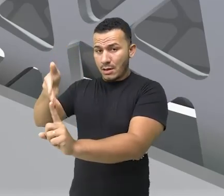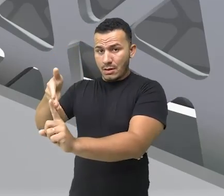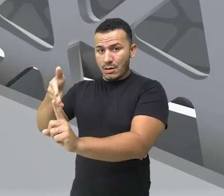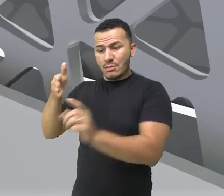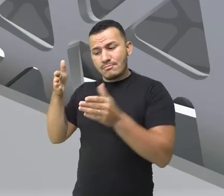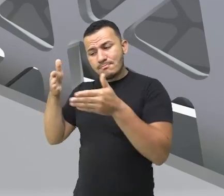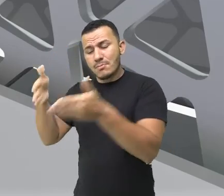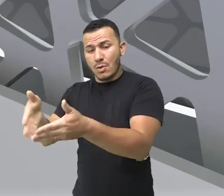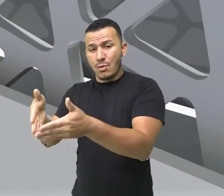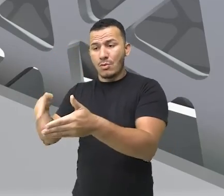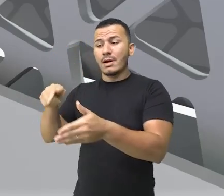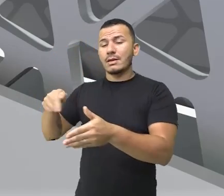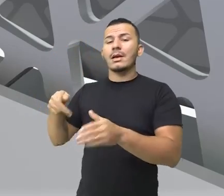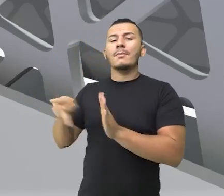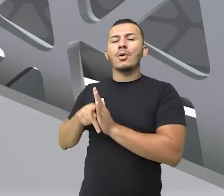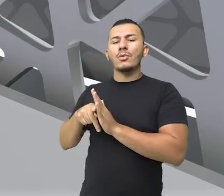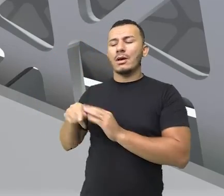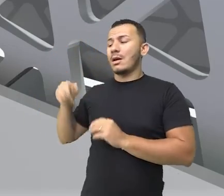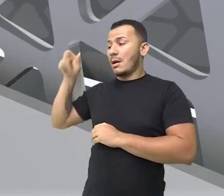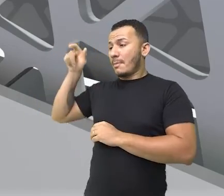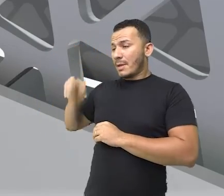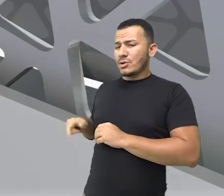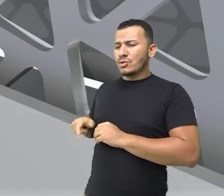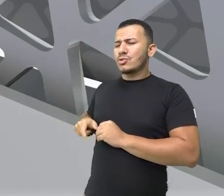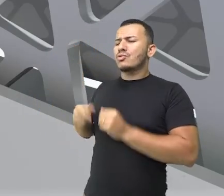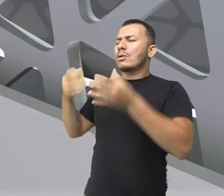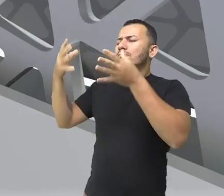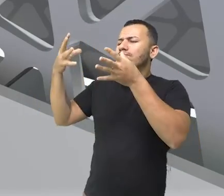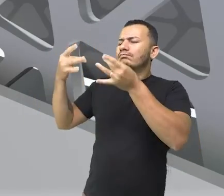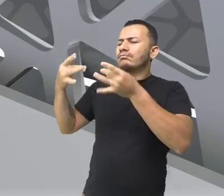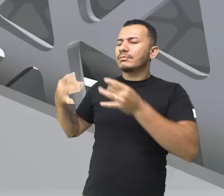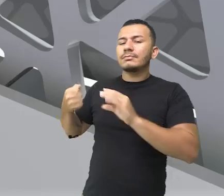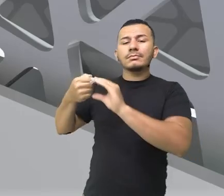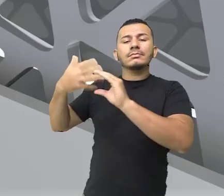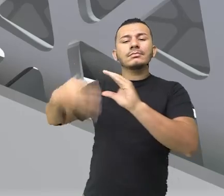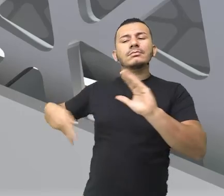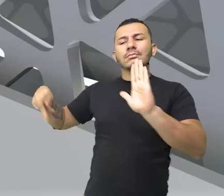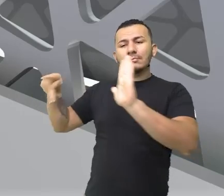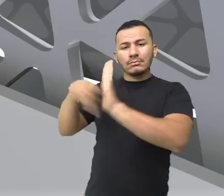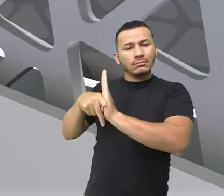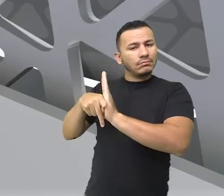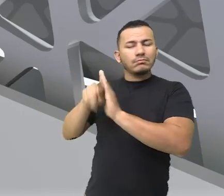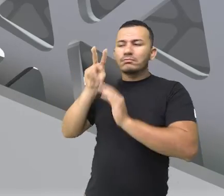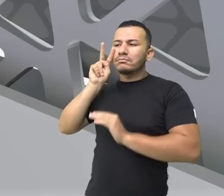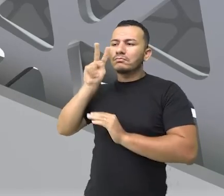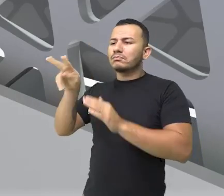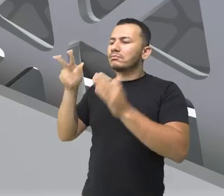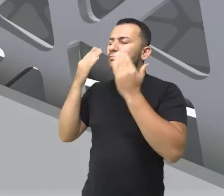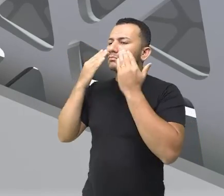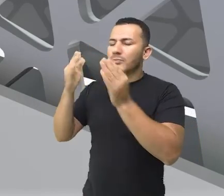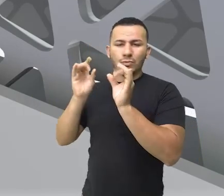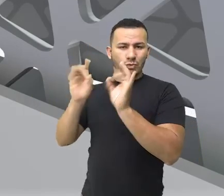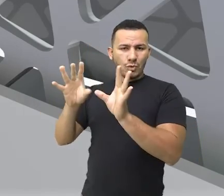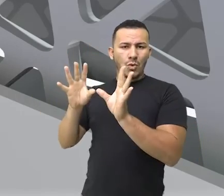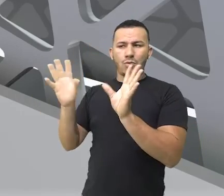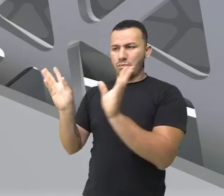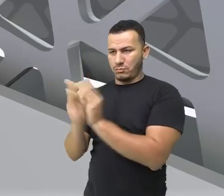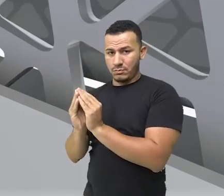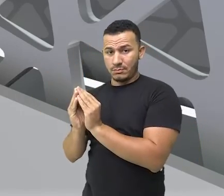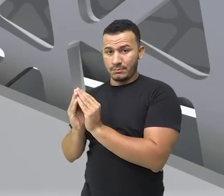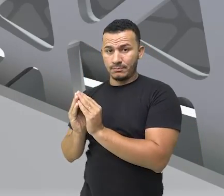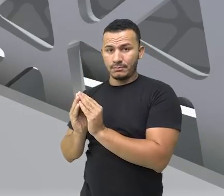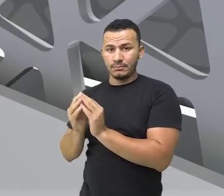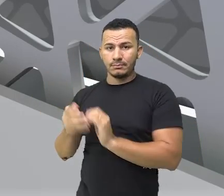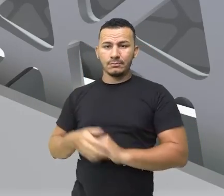quando o autor vai falar apenas características daquilo que ele está vendo. E